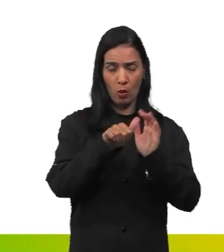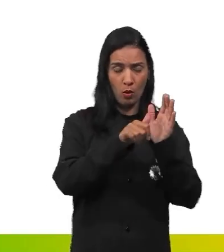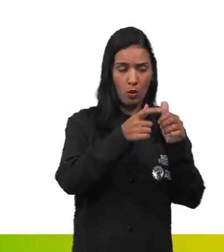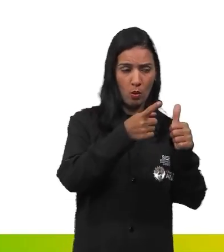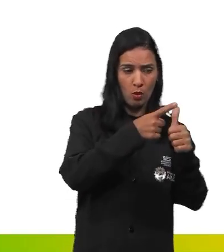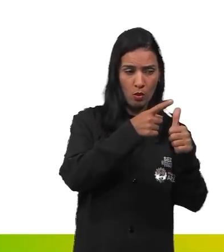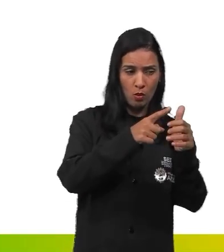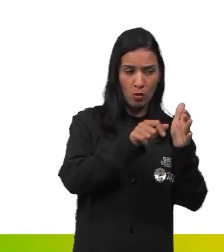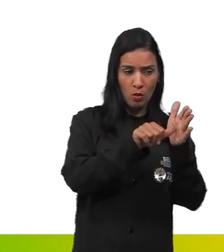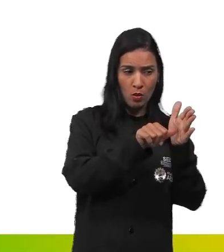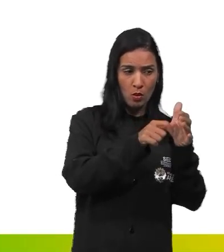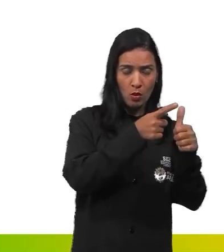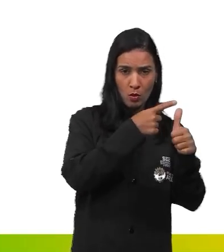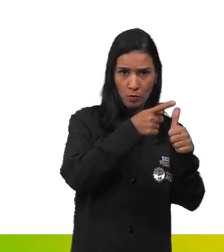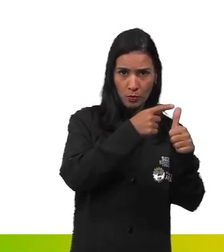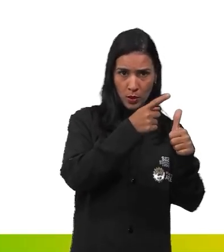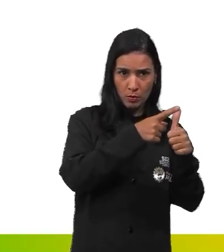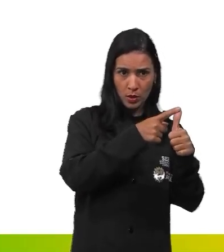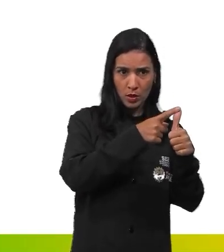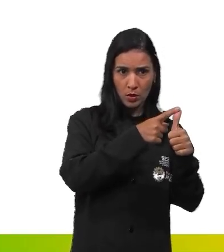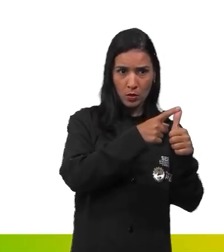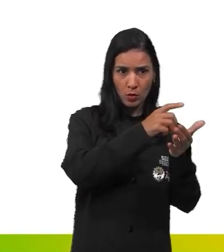ela aportou 50, no segundo